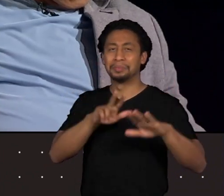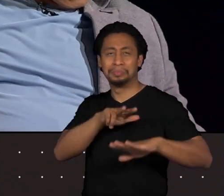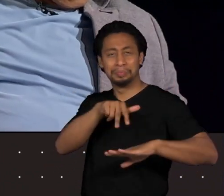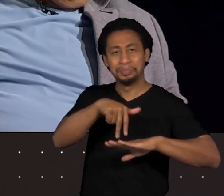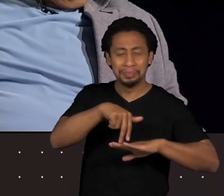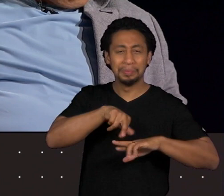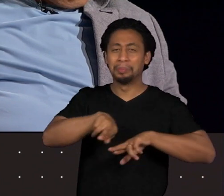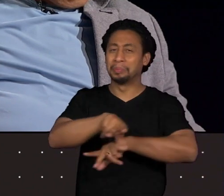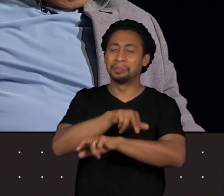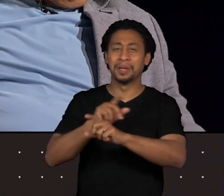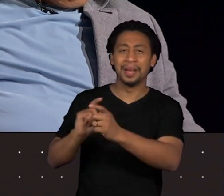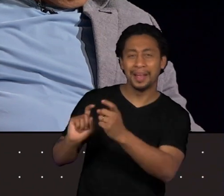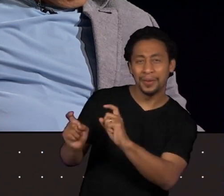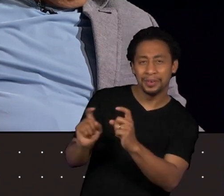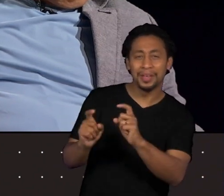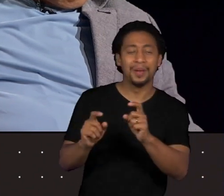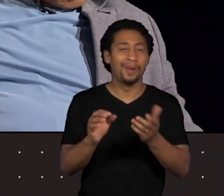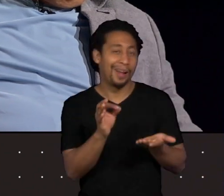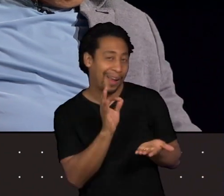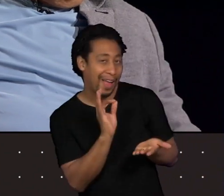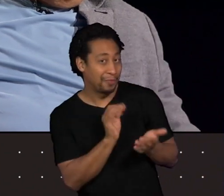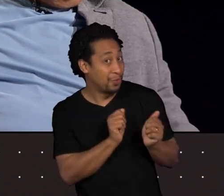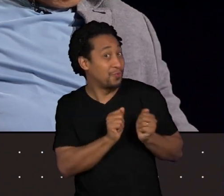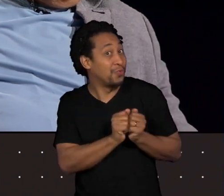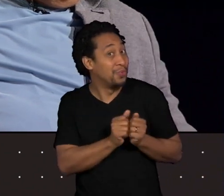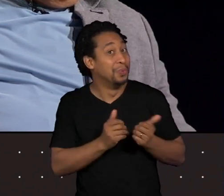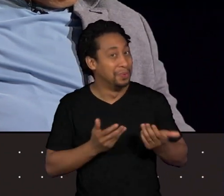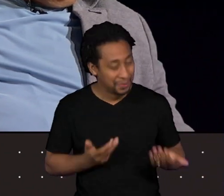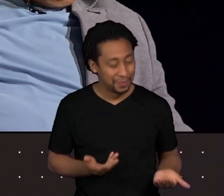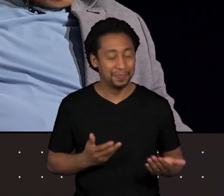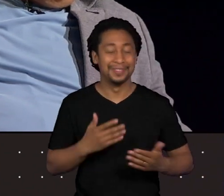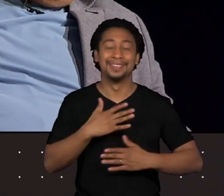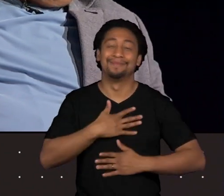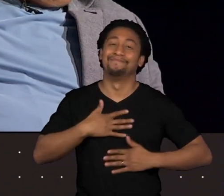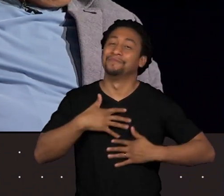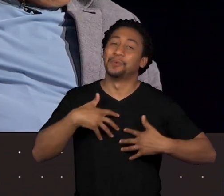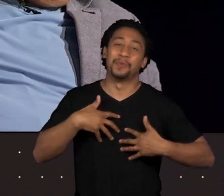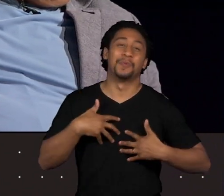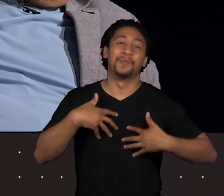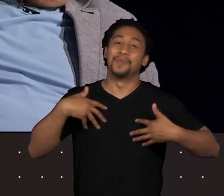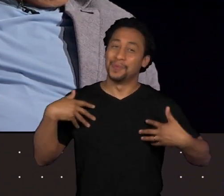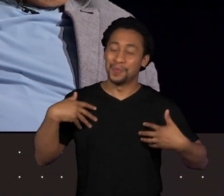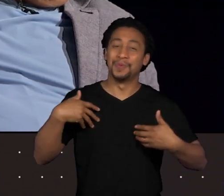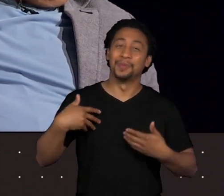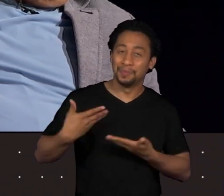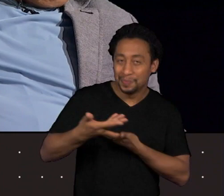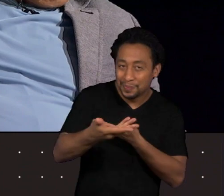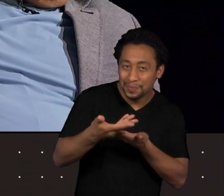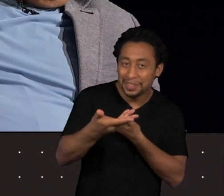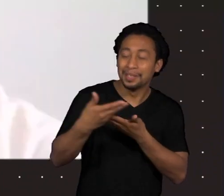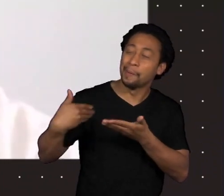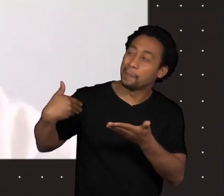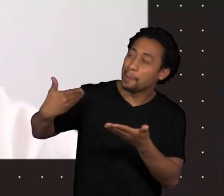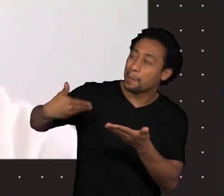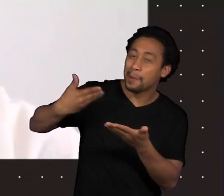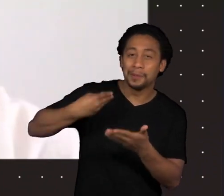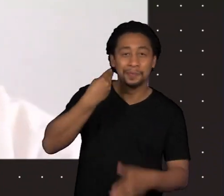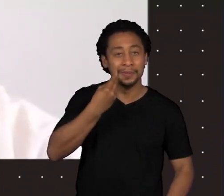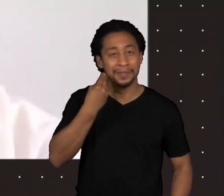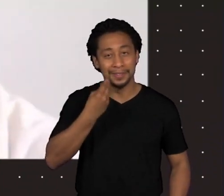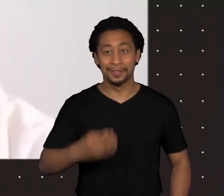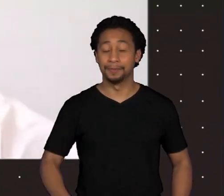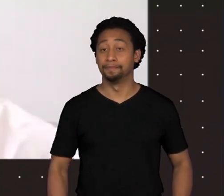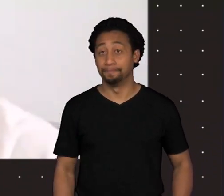cafés muito bom Tenho muito orgulho de fazer parte da tua trajetória que se confunde com a minha trajetória também minha relação